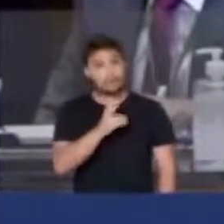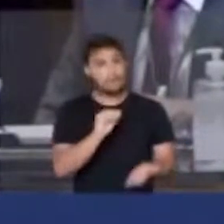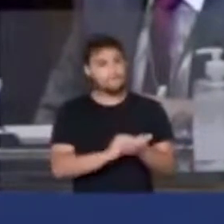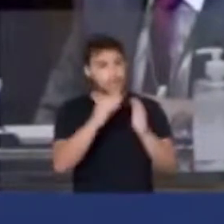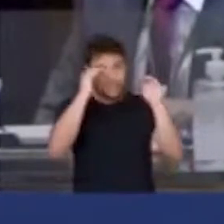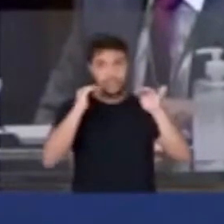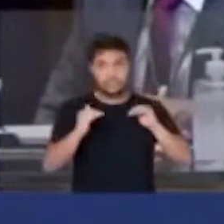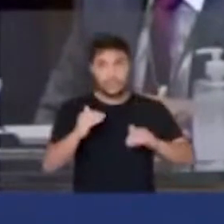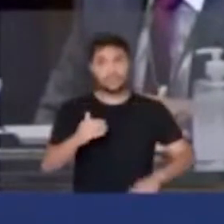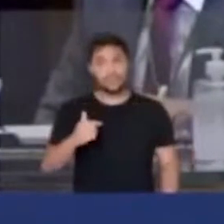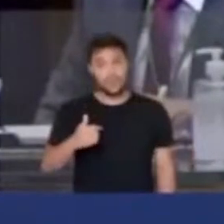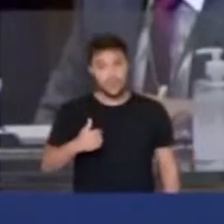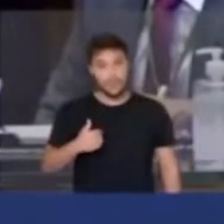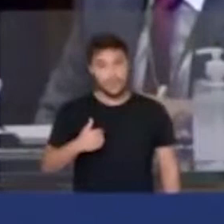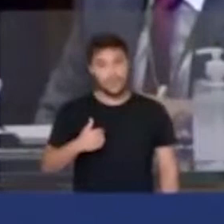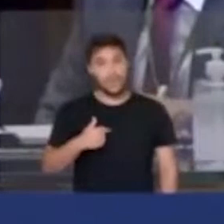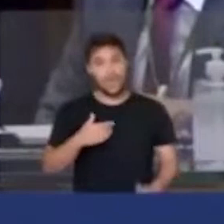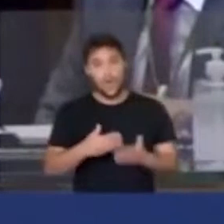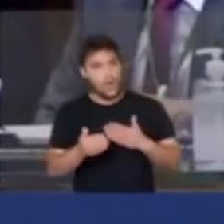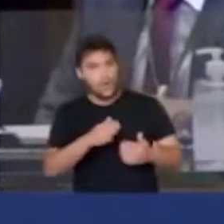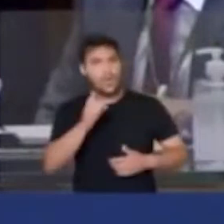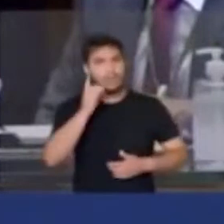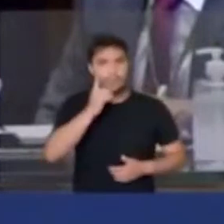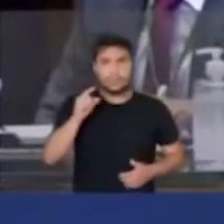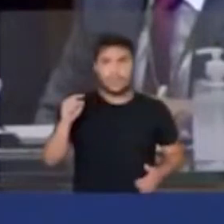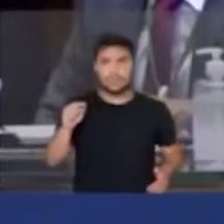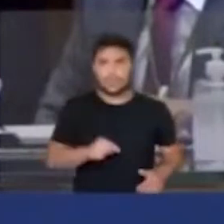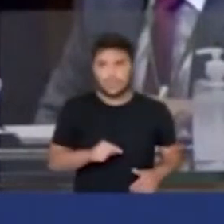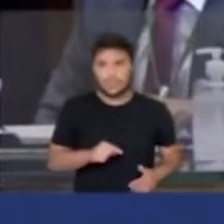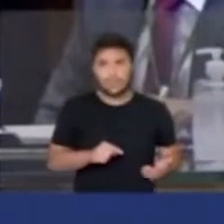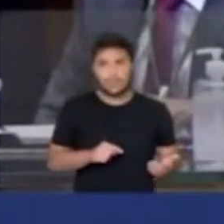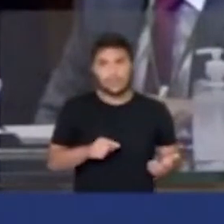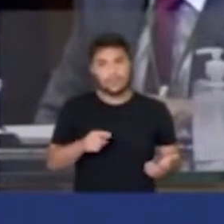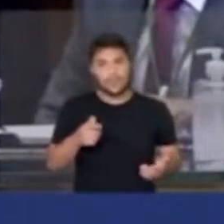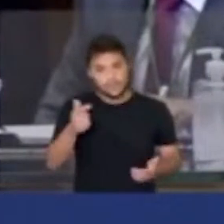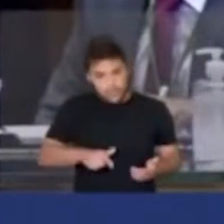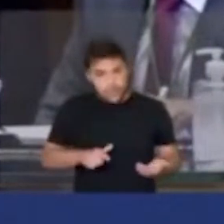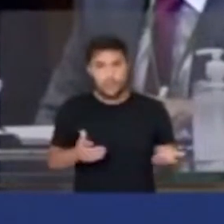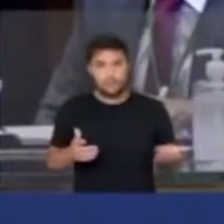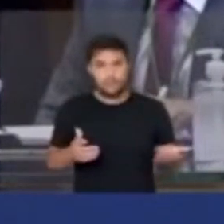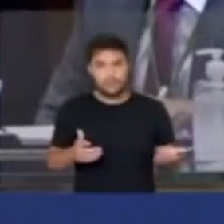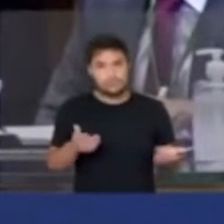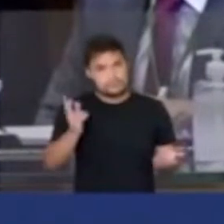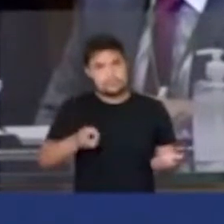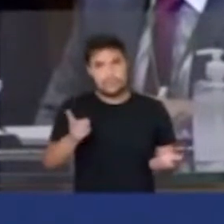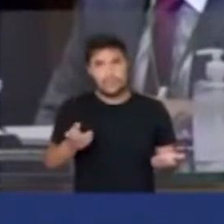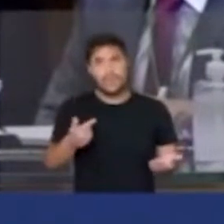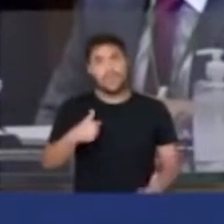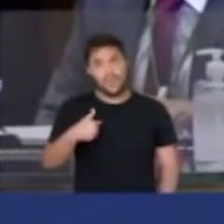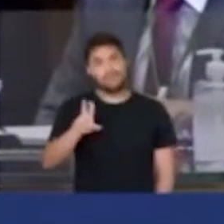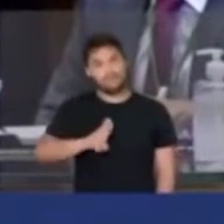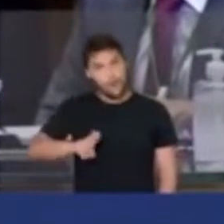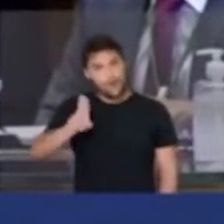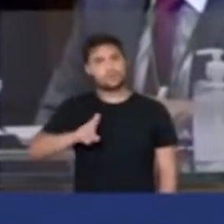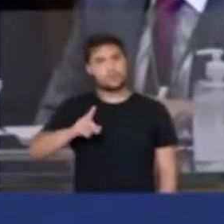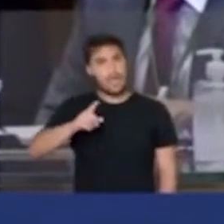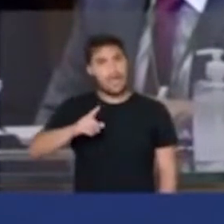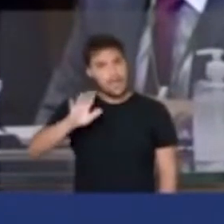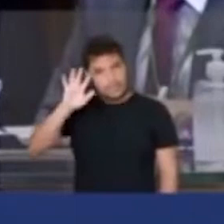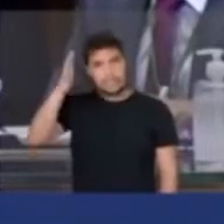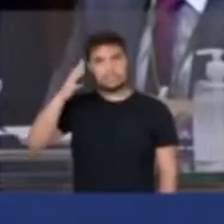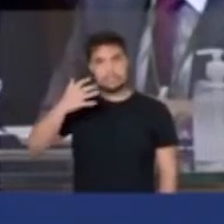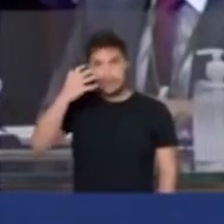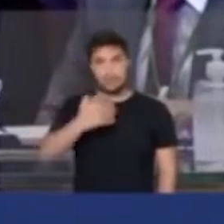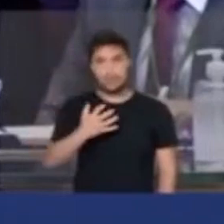à casa ou a qualquer deputado aqui, como é de novo o zero e vezeiro, eu usarei de medidas mais duras para retirá-lo